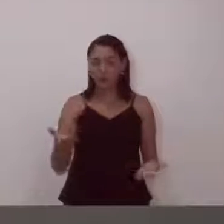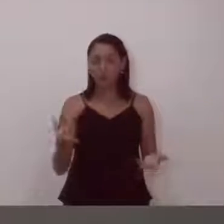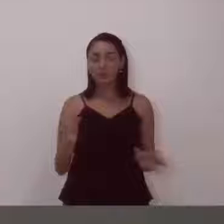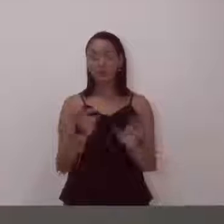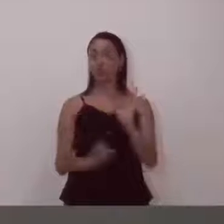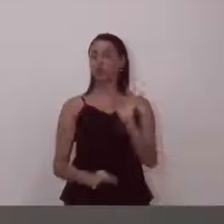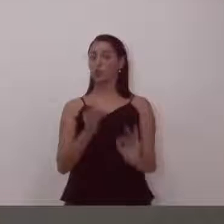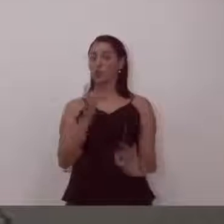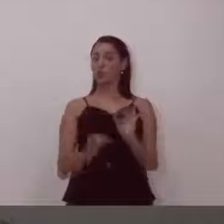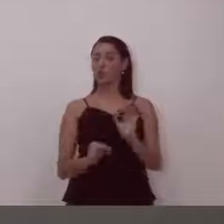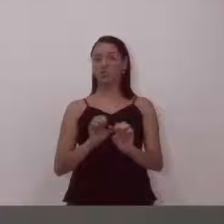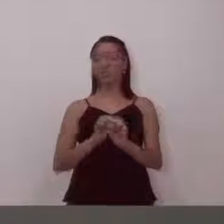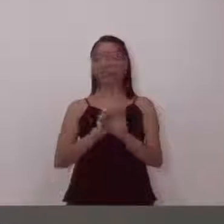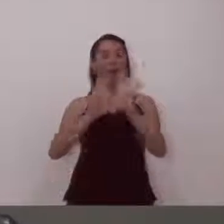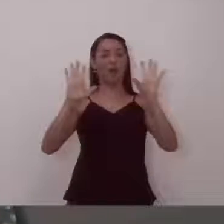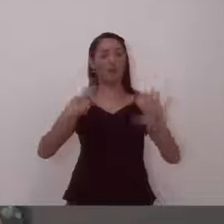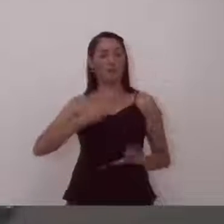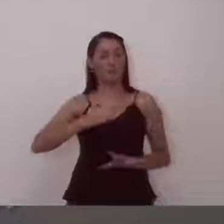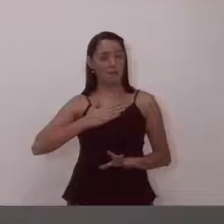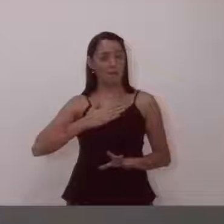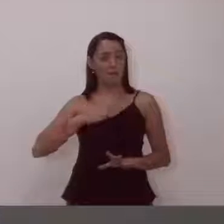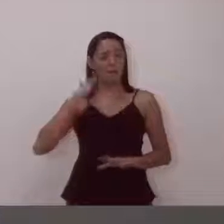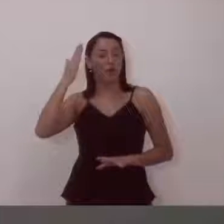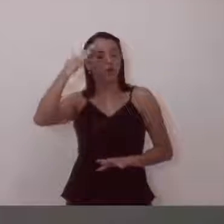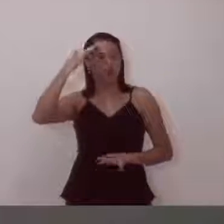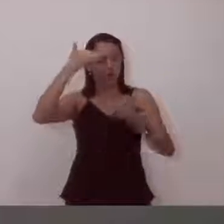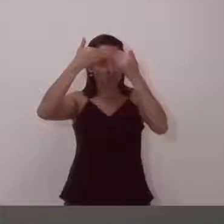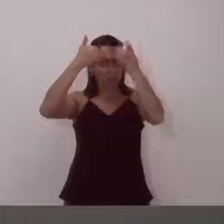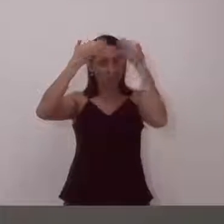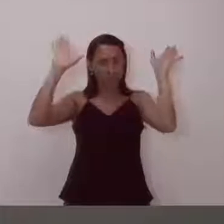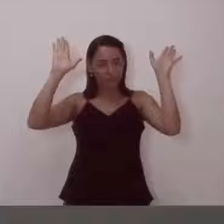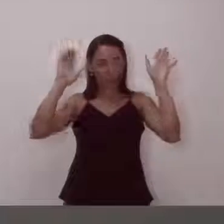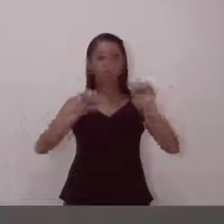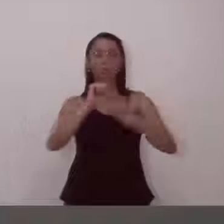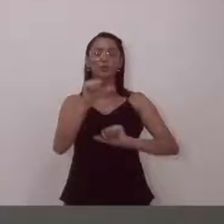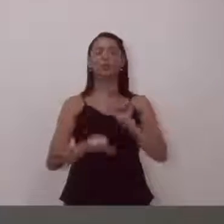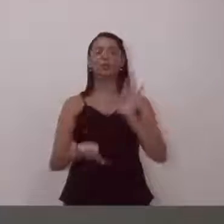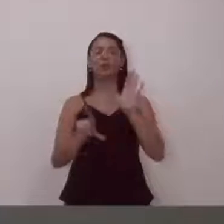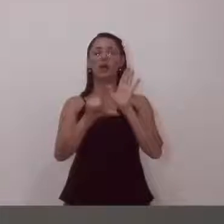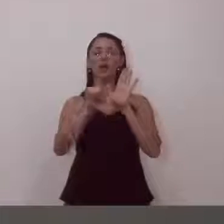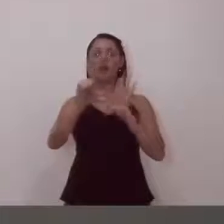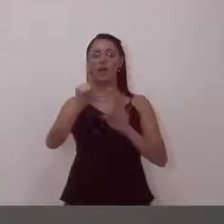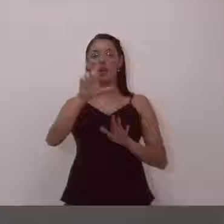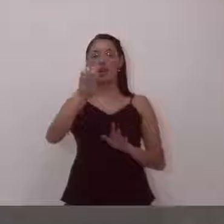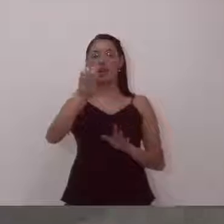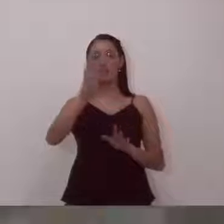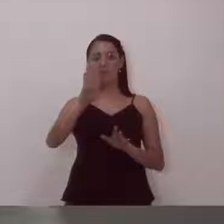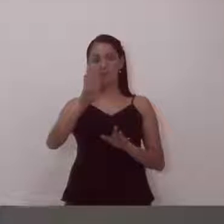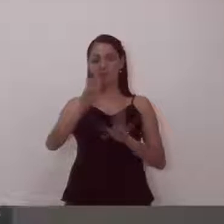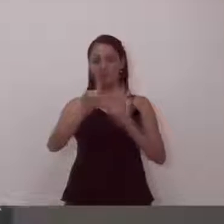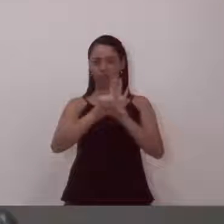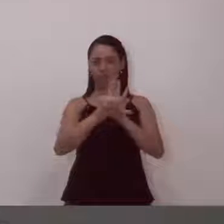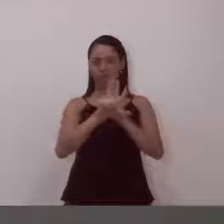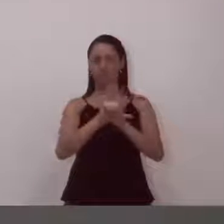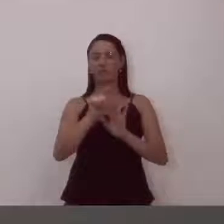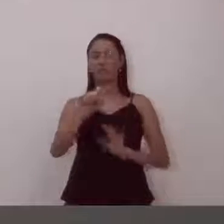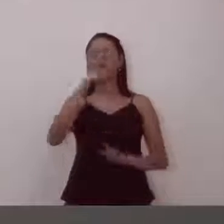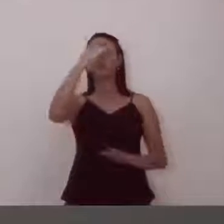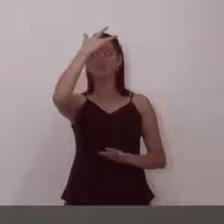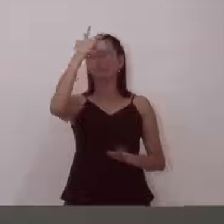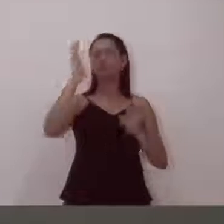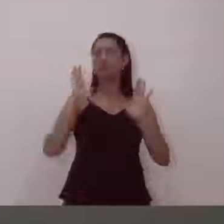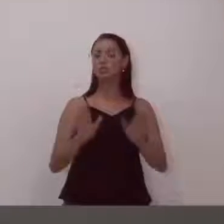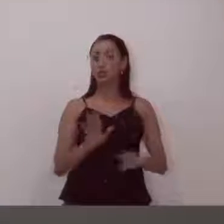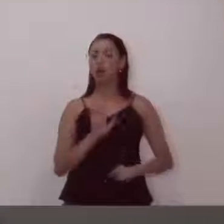jurídica, ficou muito claro para mim que, depois da alteração da LDB, as pessoas que já estavam